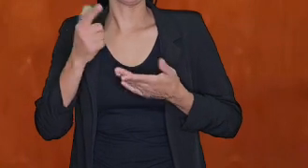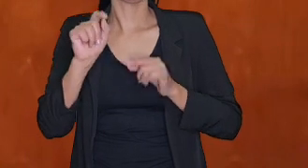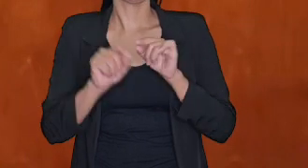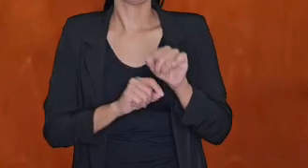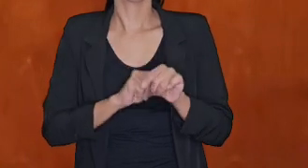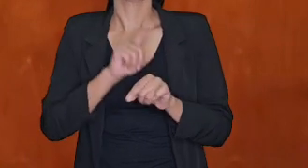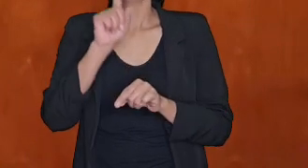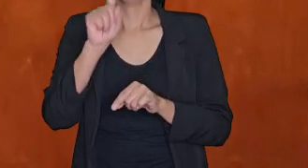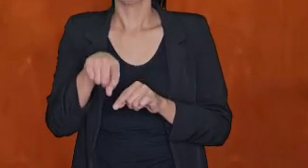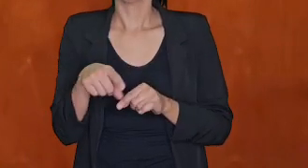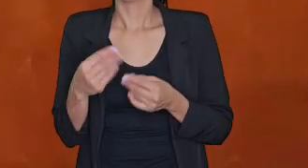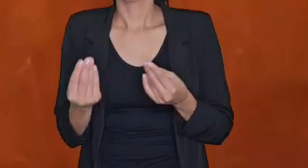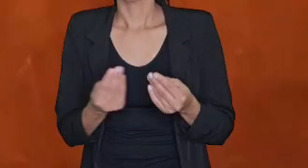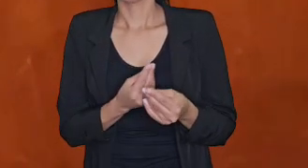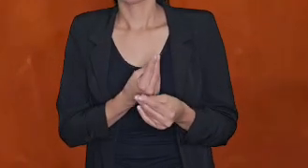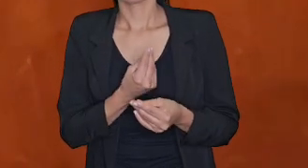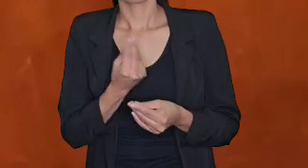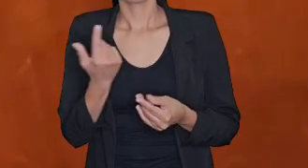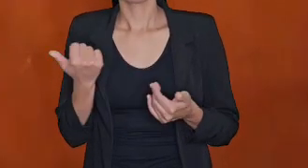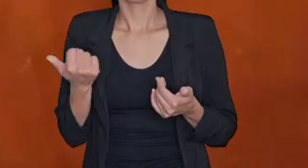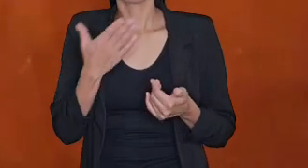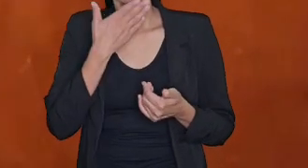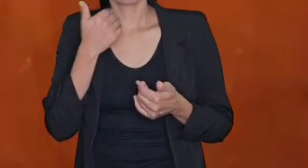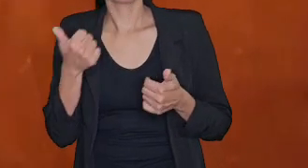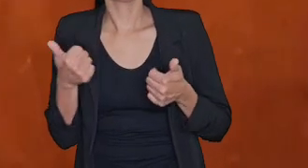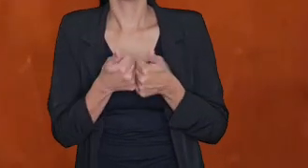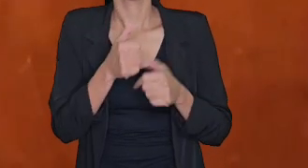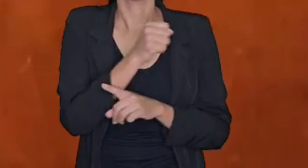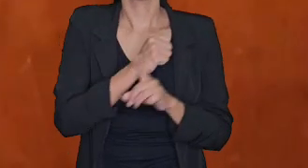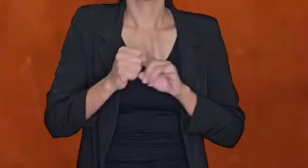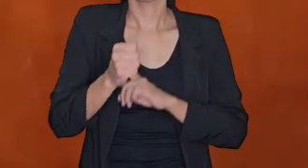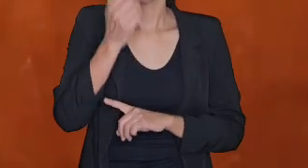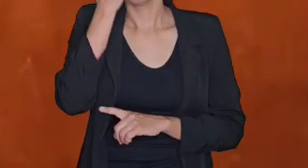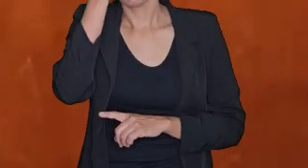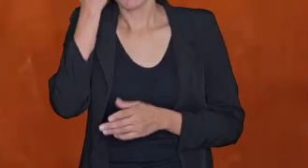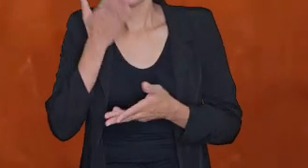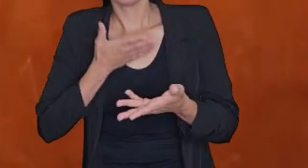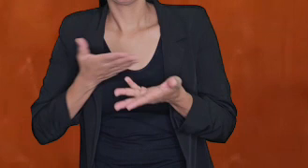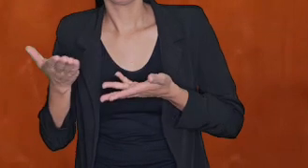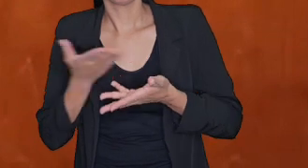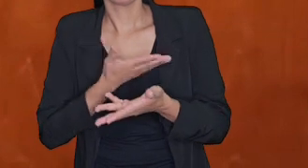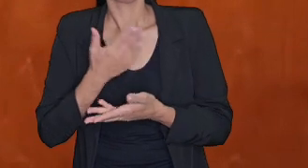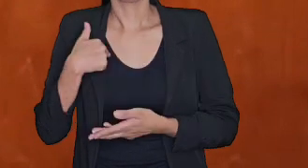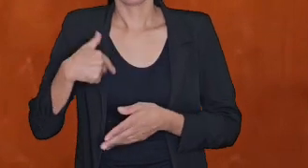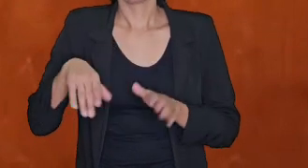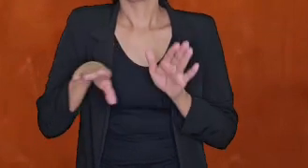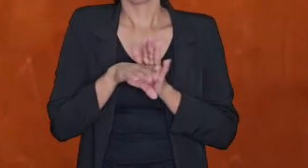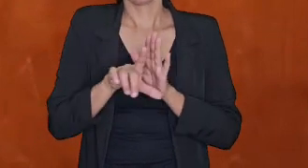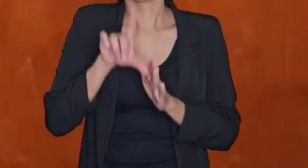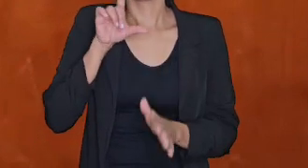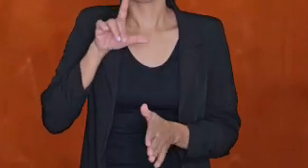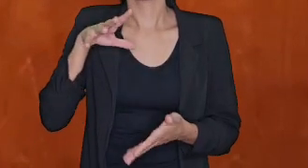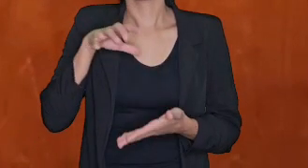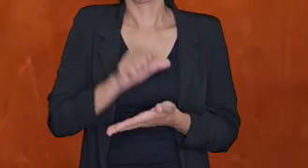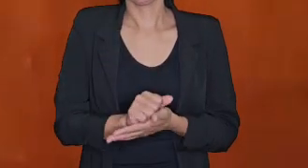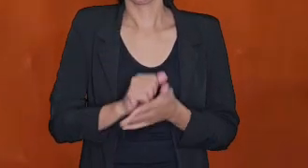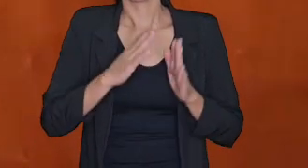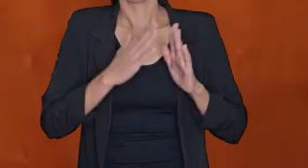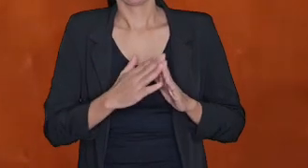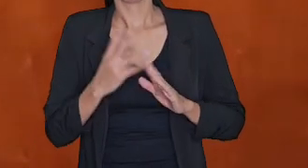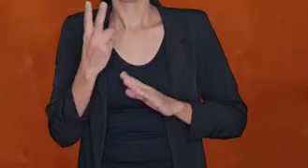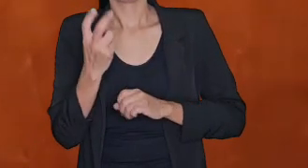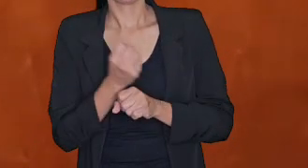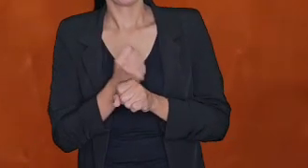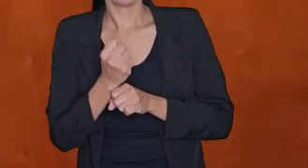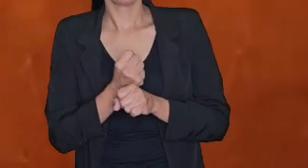os cartórios, de maneira genérica, eles se tornam muito próximos da sociedade.